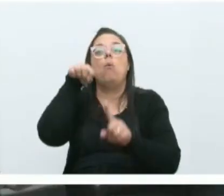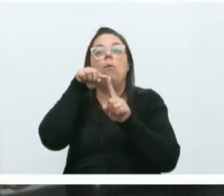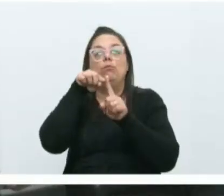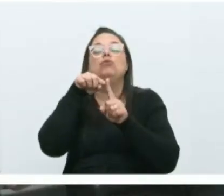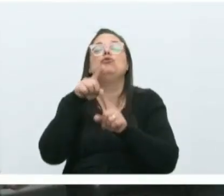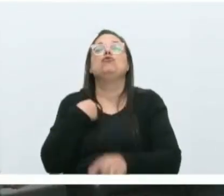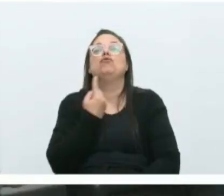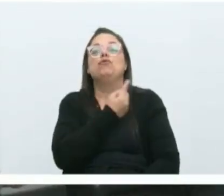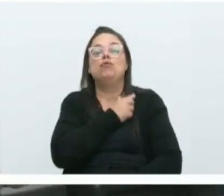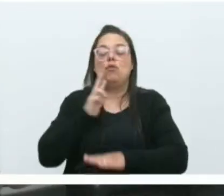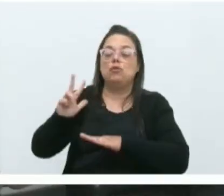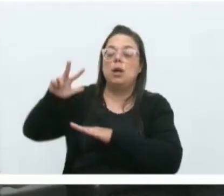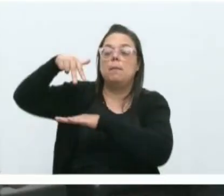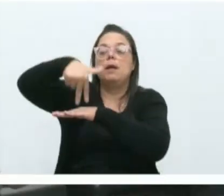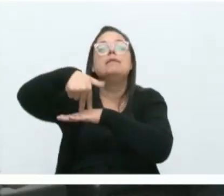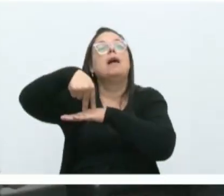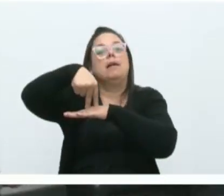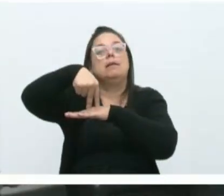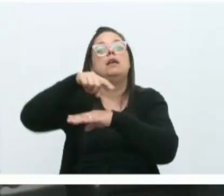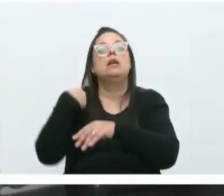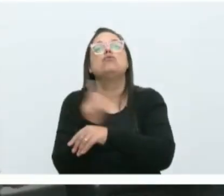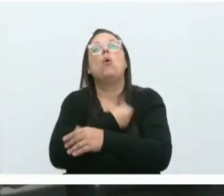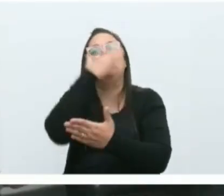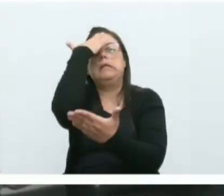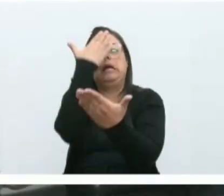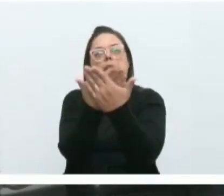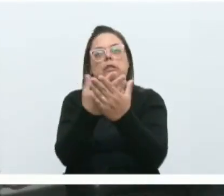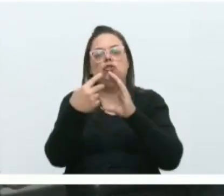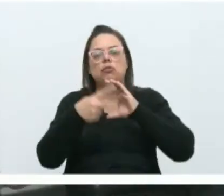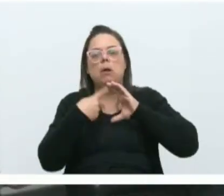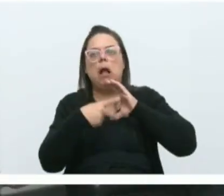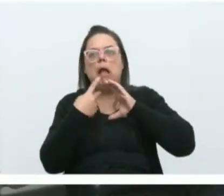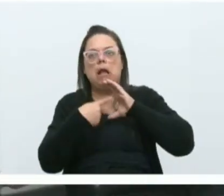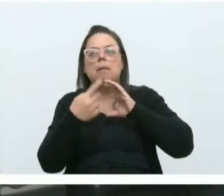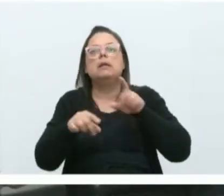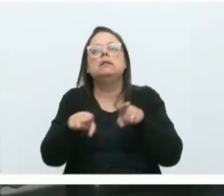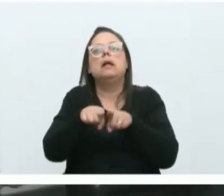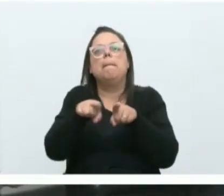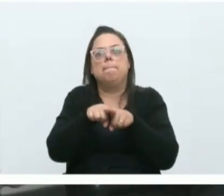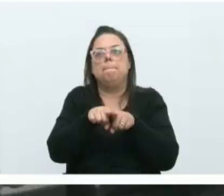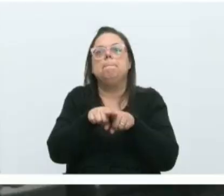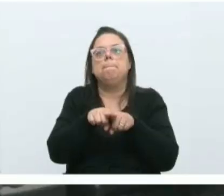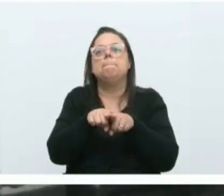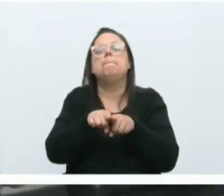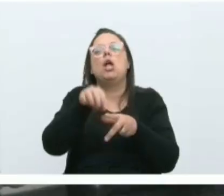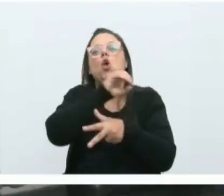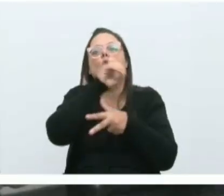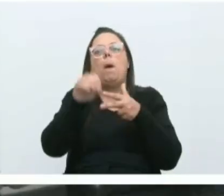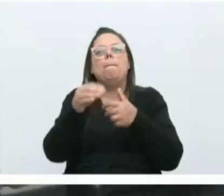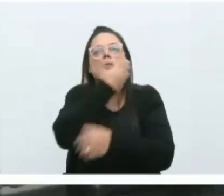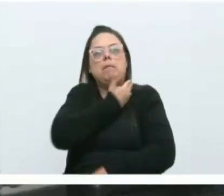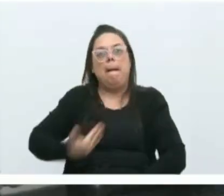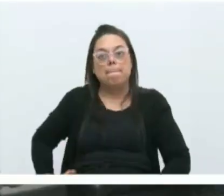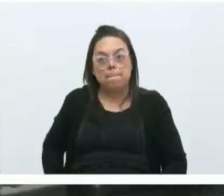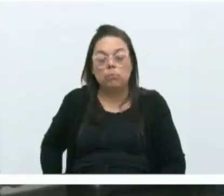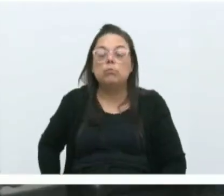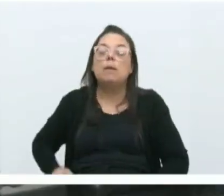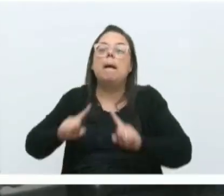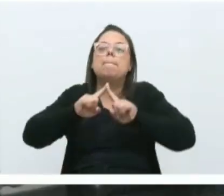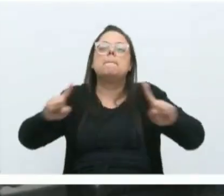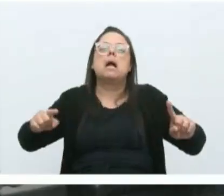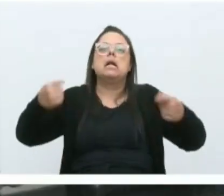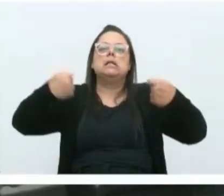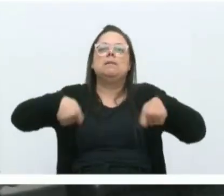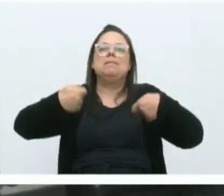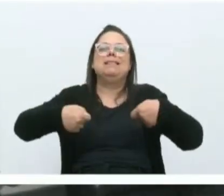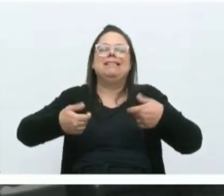posição. Nós acreditamos que a Câmara e que o Poder Público têm isso em mente, mas eles precisam estar conectados com